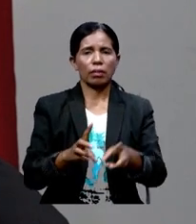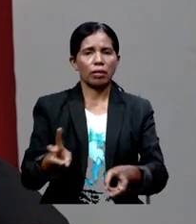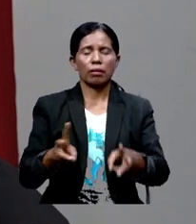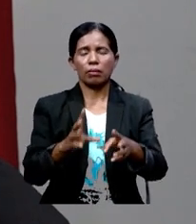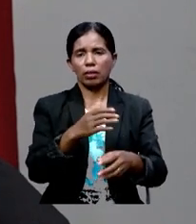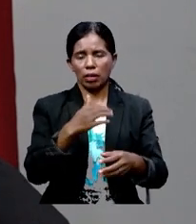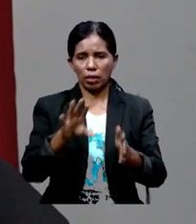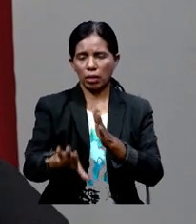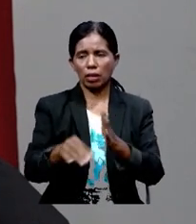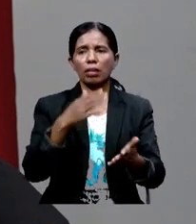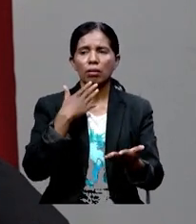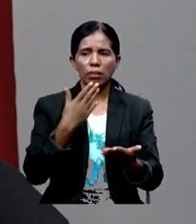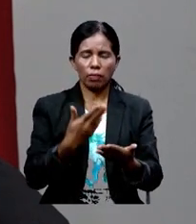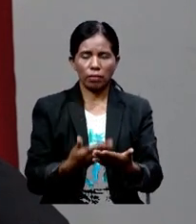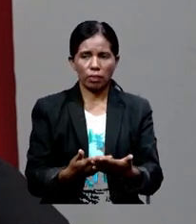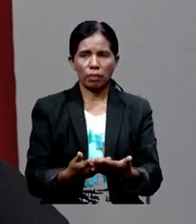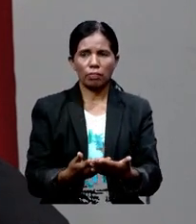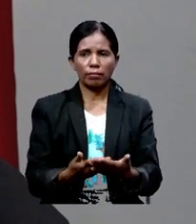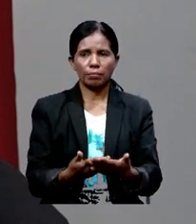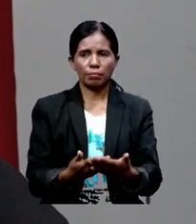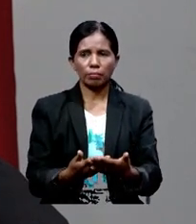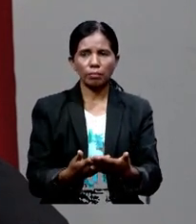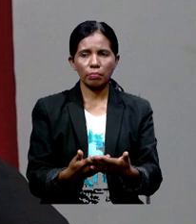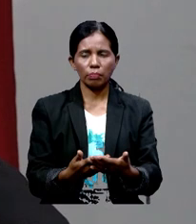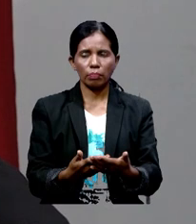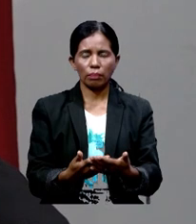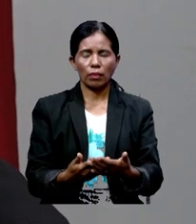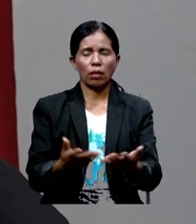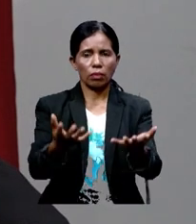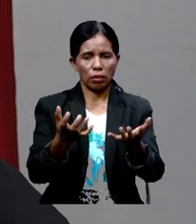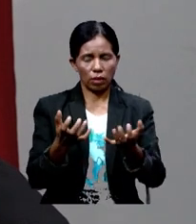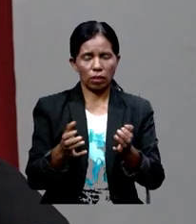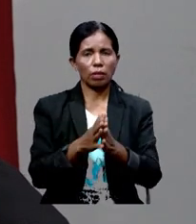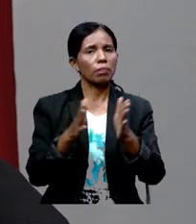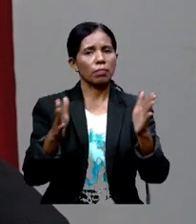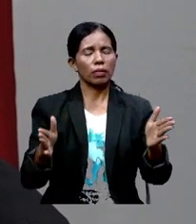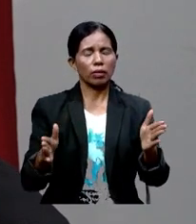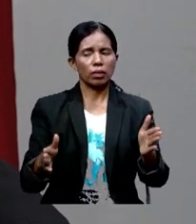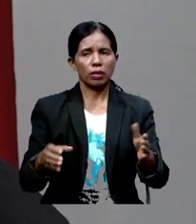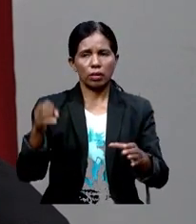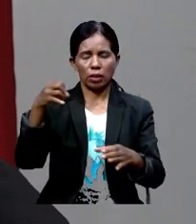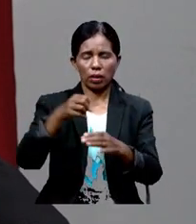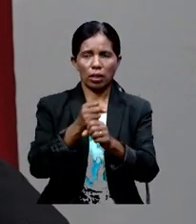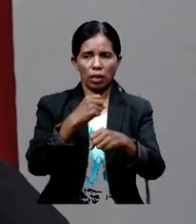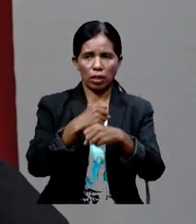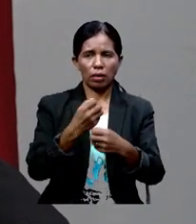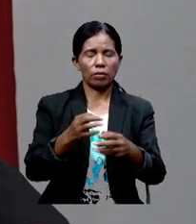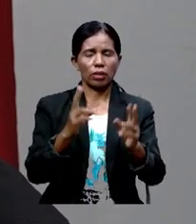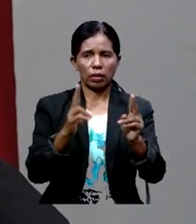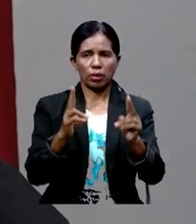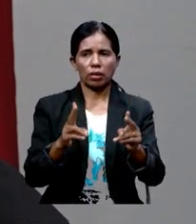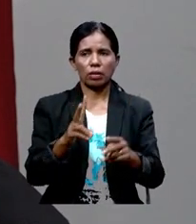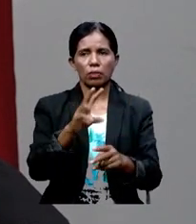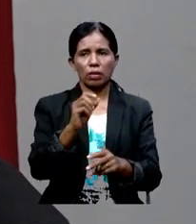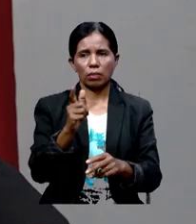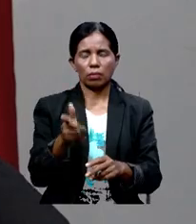sihili ne dia kliu e ho komitmentu ida ba obra ida ne ten konklui mais tarde ne